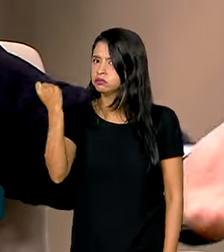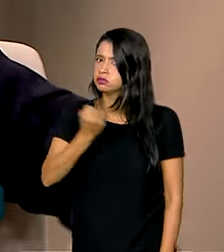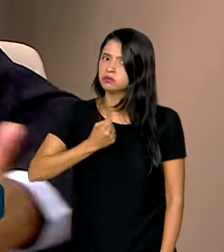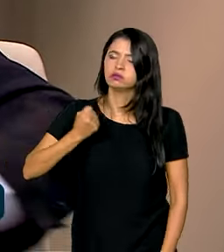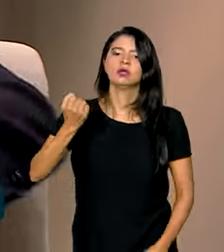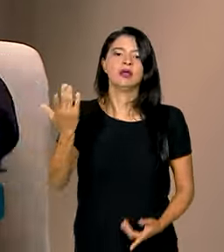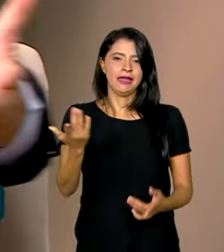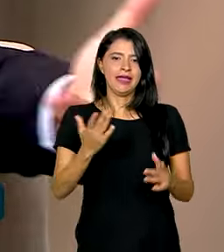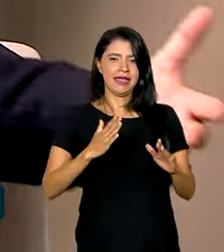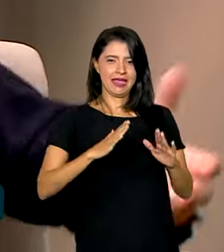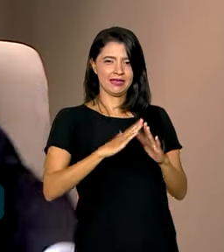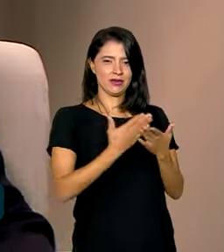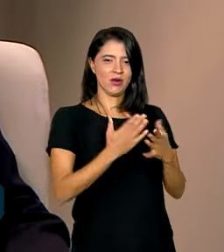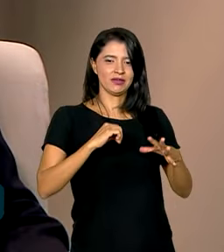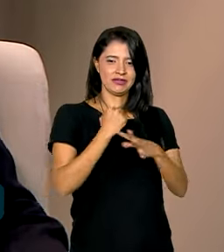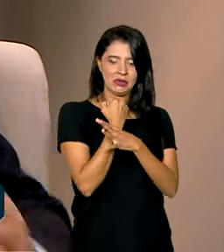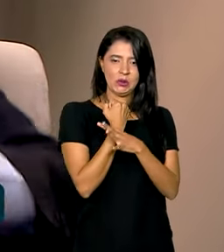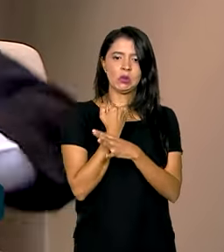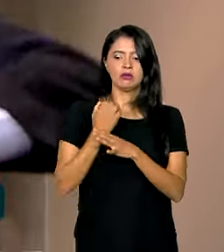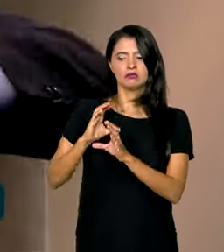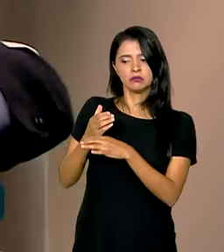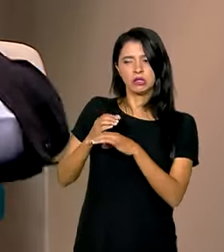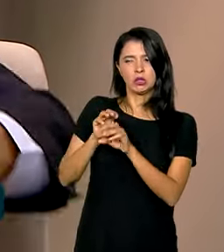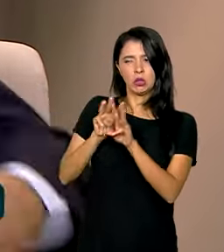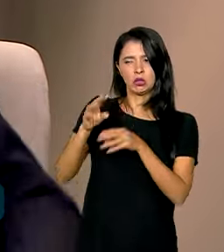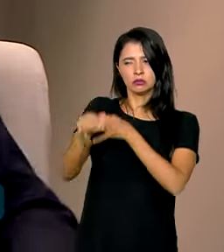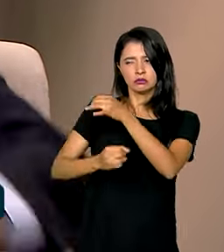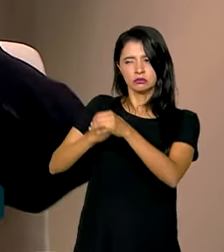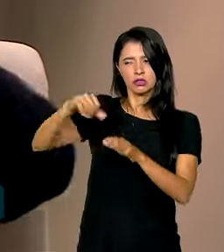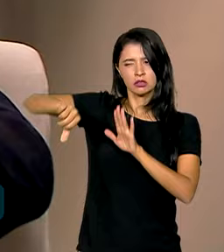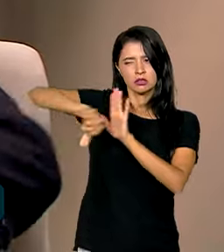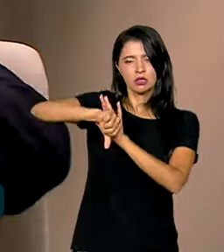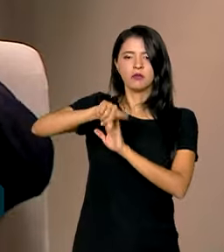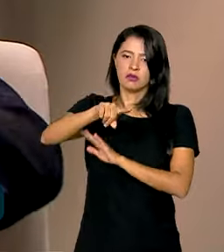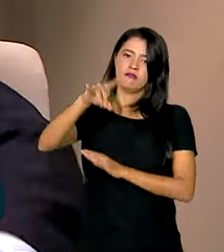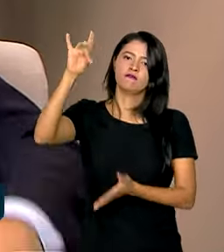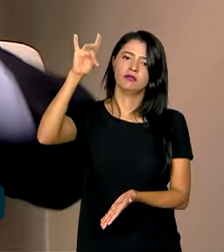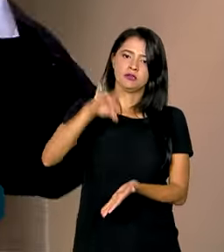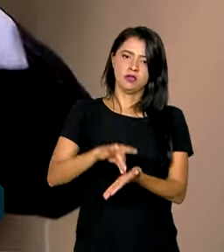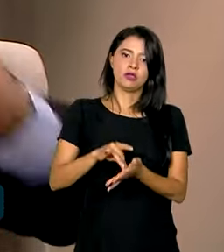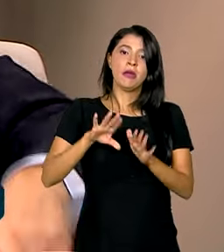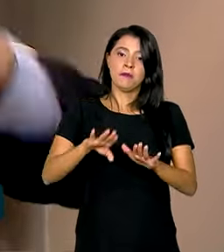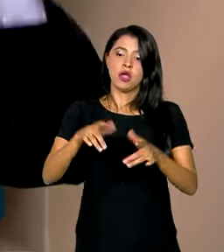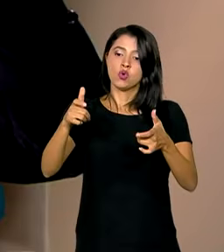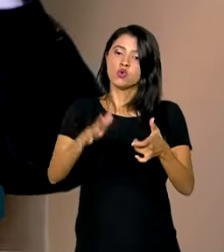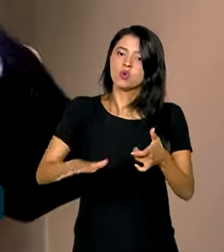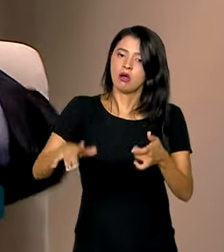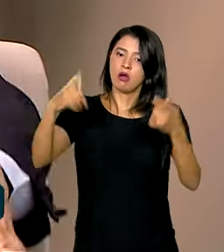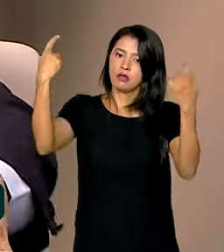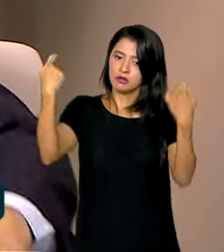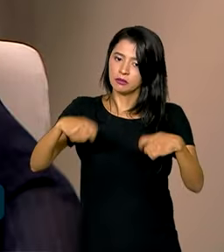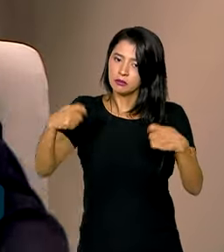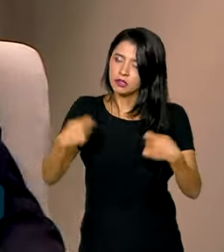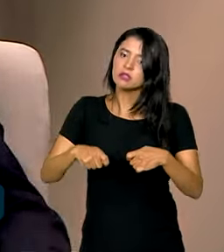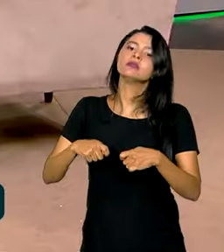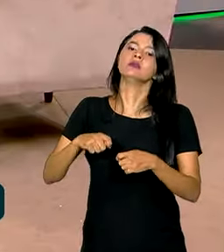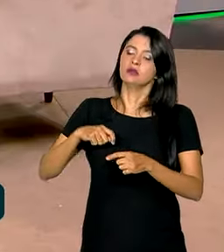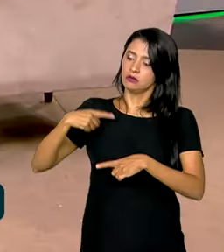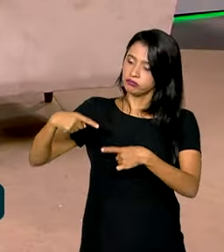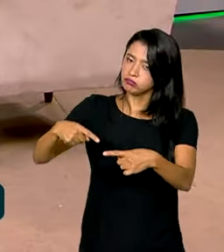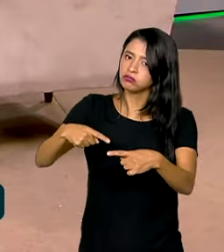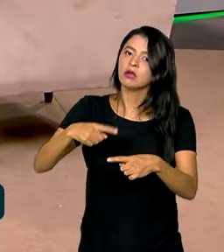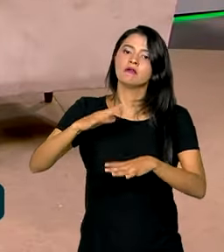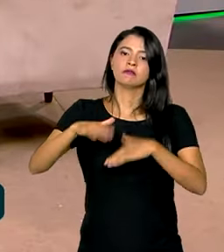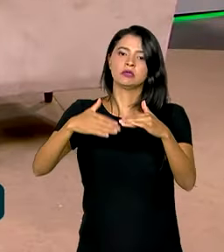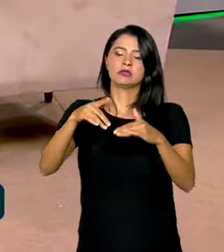Escola Segura e o Laboratório de Crimes Cibernéticos trouxeram mais eficiência. Agora, é um terreno em que é preciso caminhar muito, inclusive